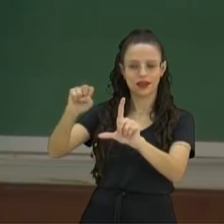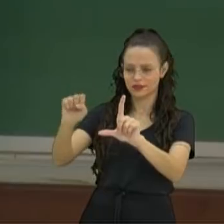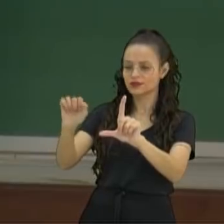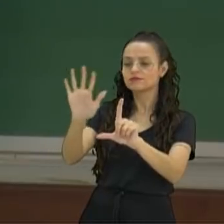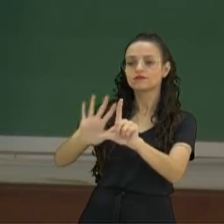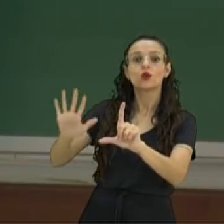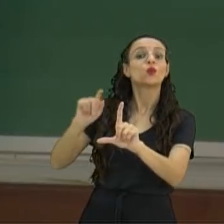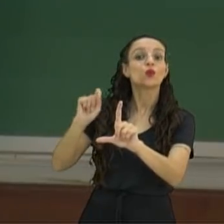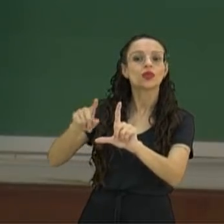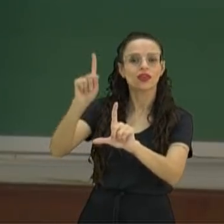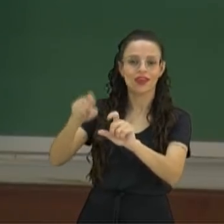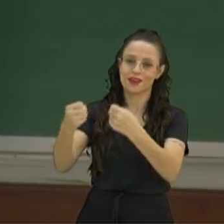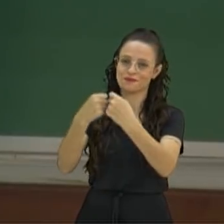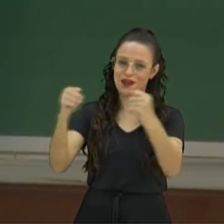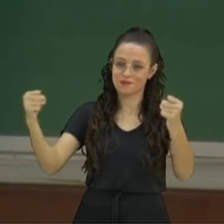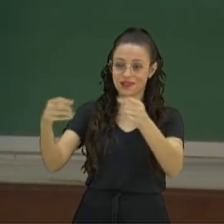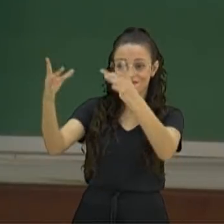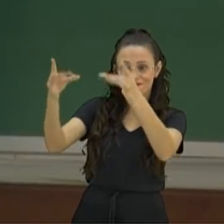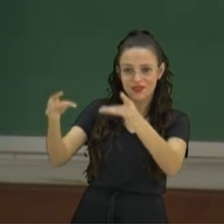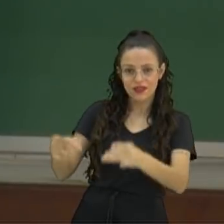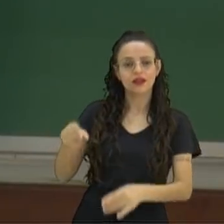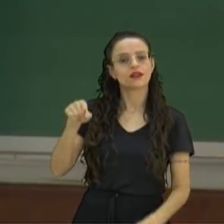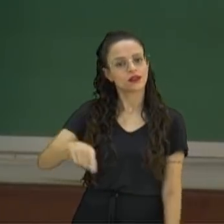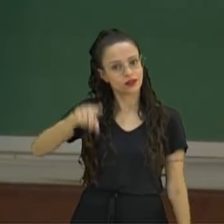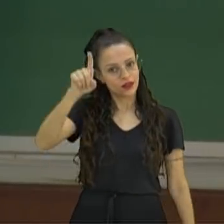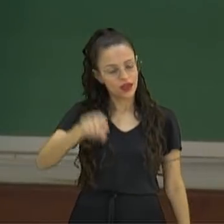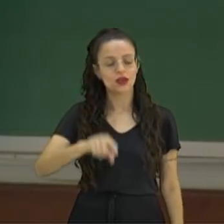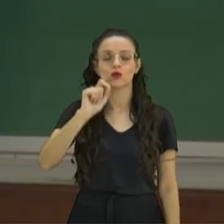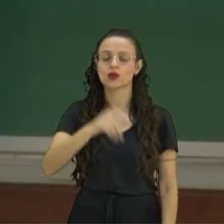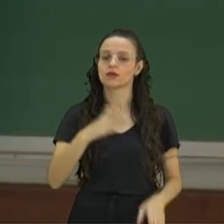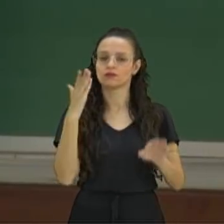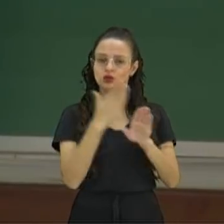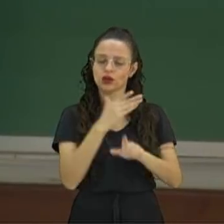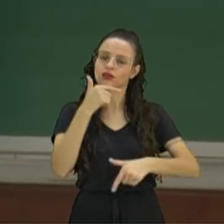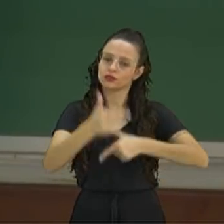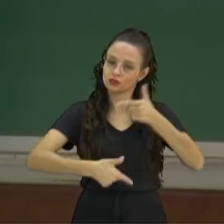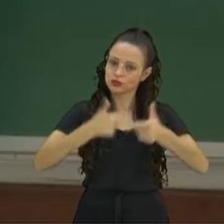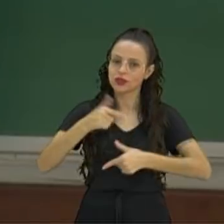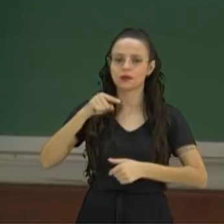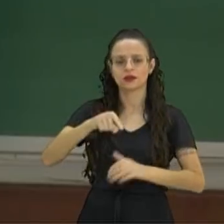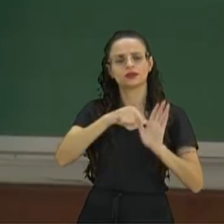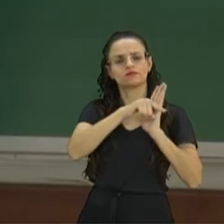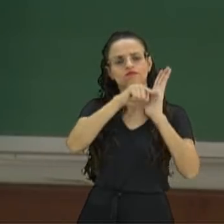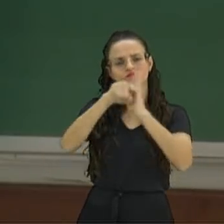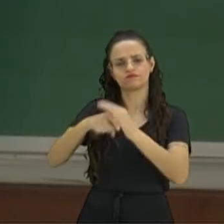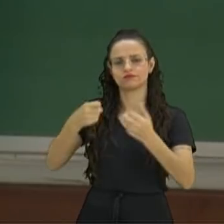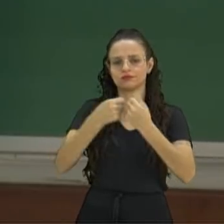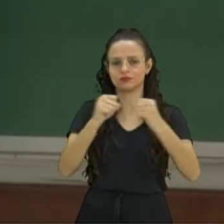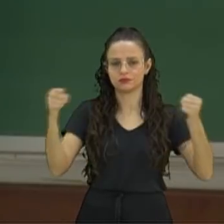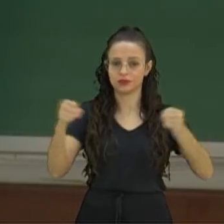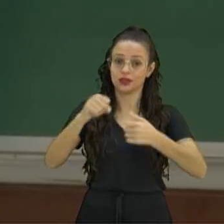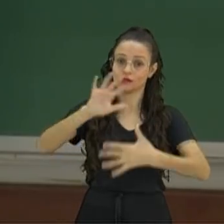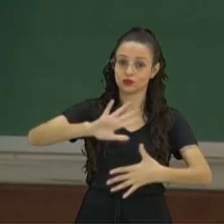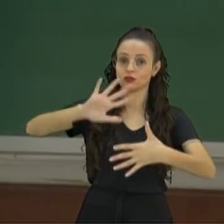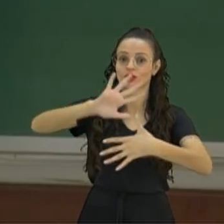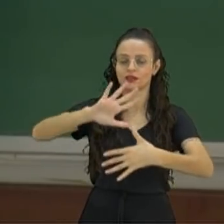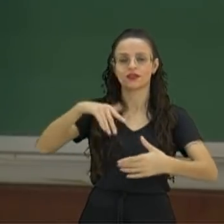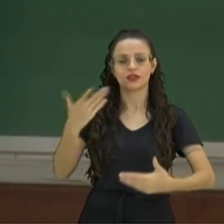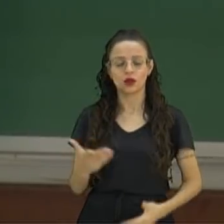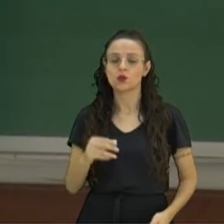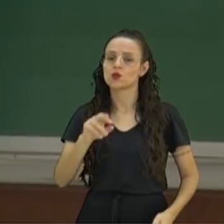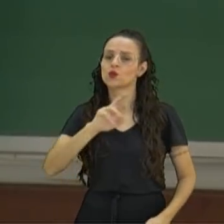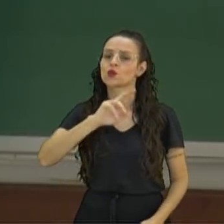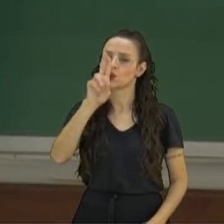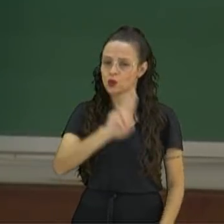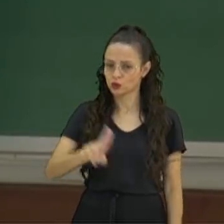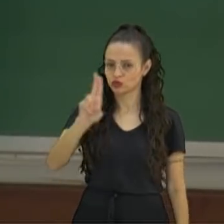né? Com detalhes. Então, isso é resultado do trabalho da cartografia, tá? E aí utiliza, entre outras